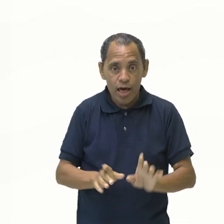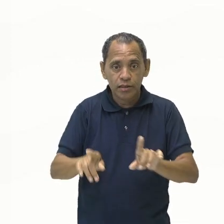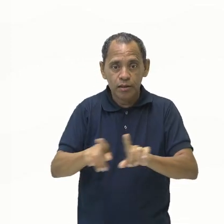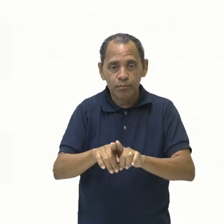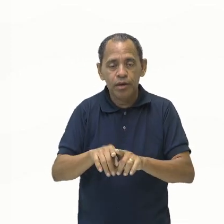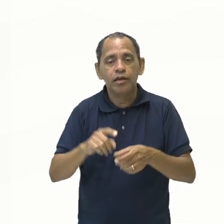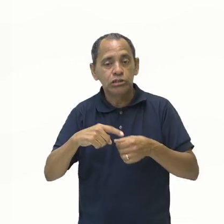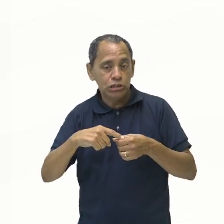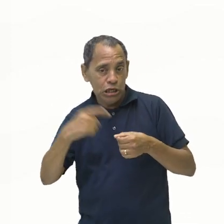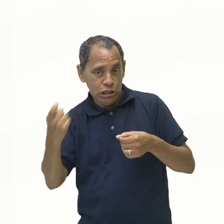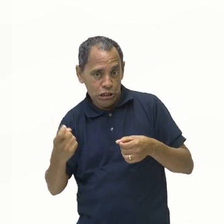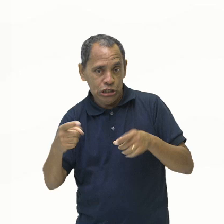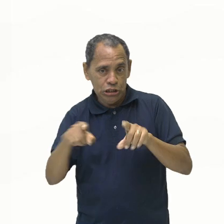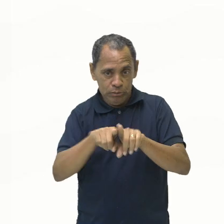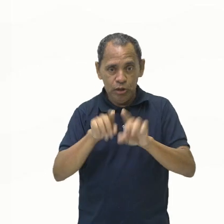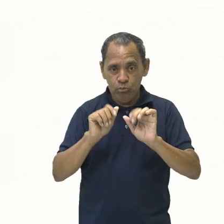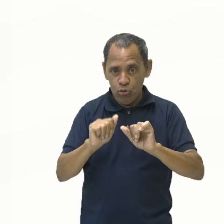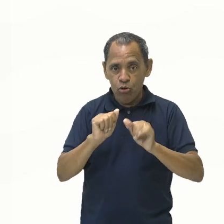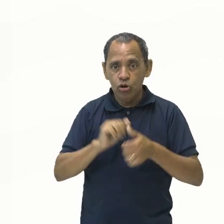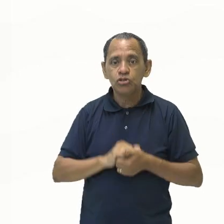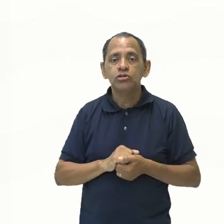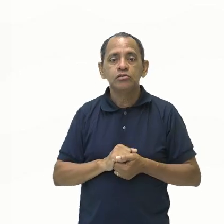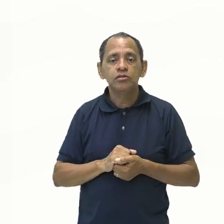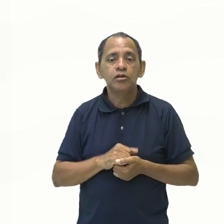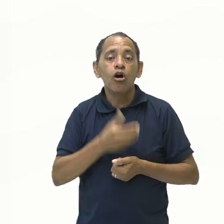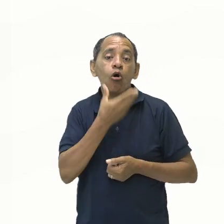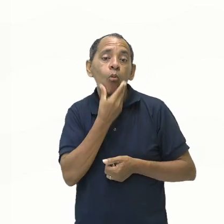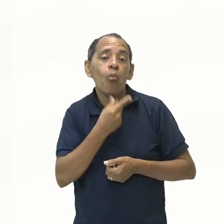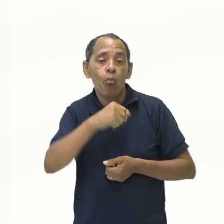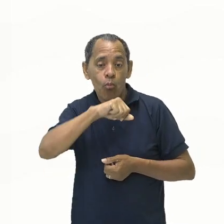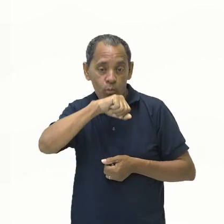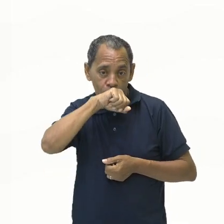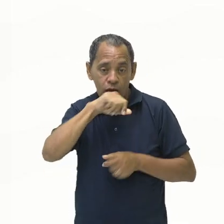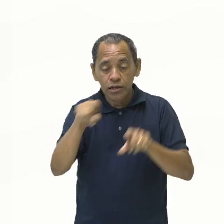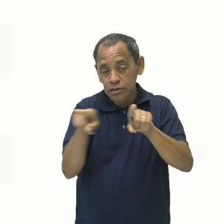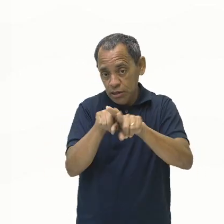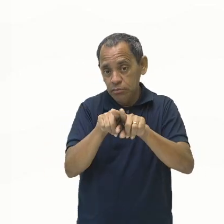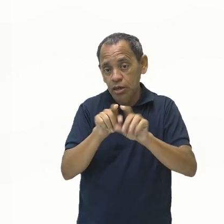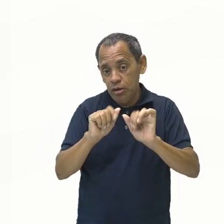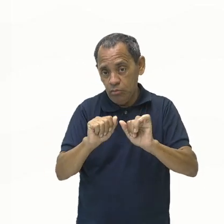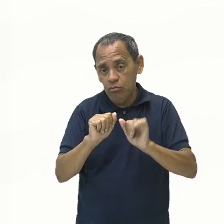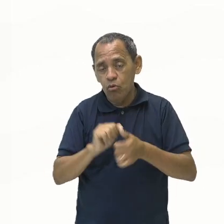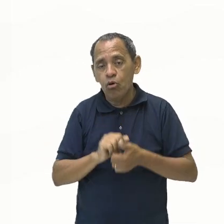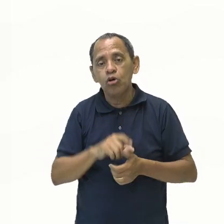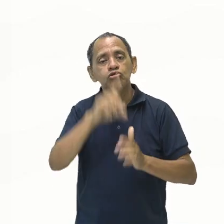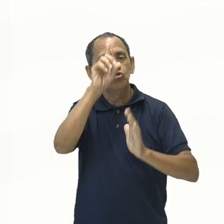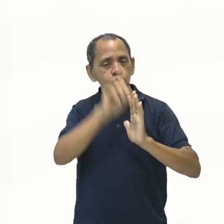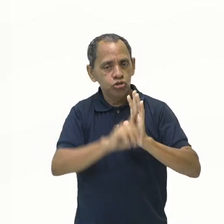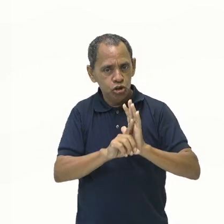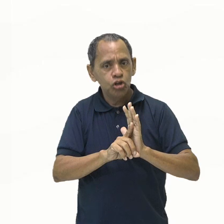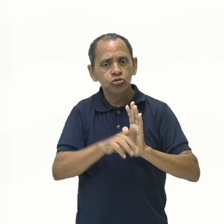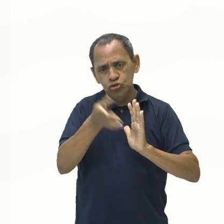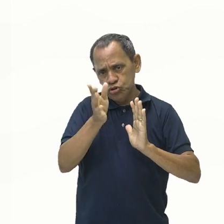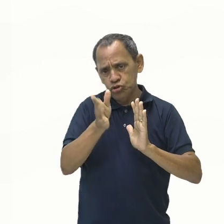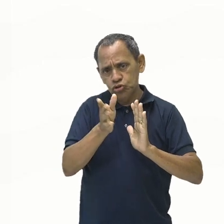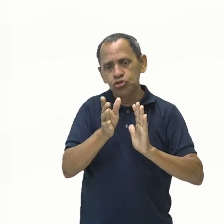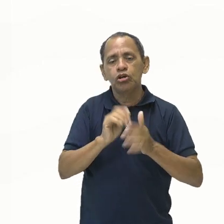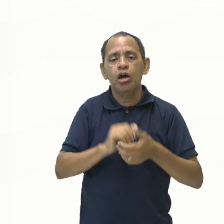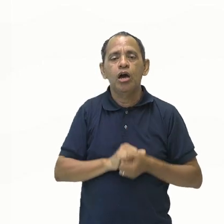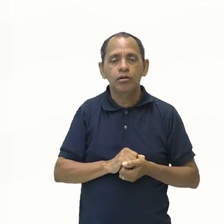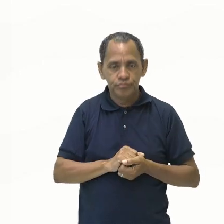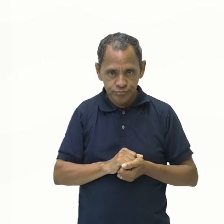Então, nós temos uma sequência de direitos que são previstos pela CLT, onde